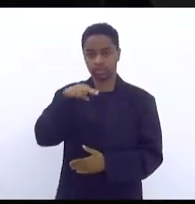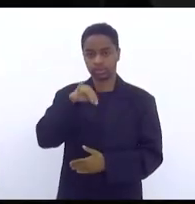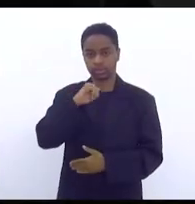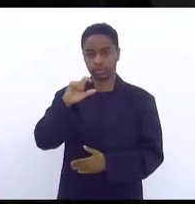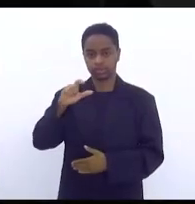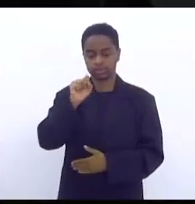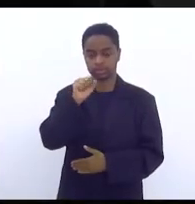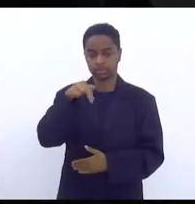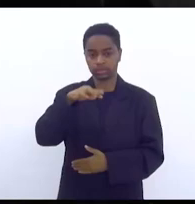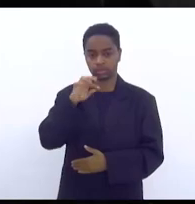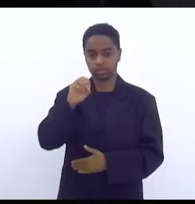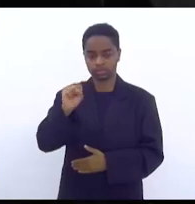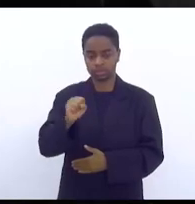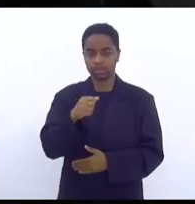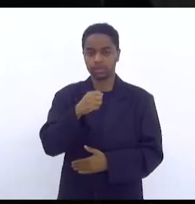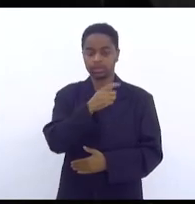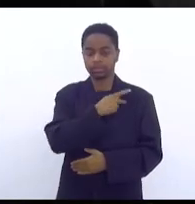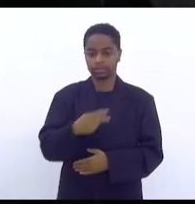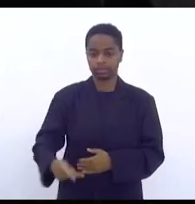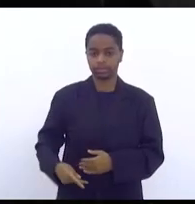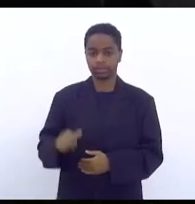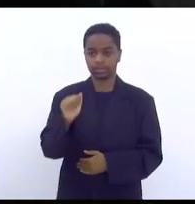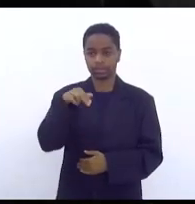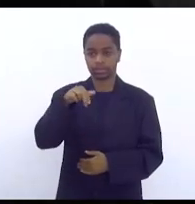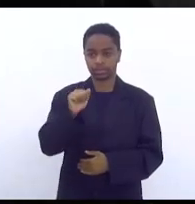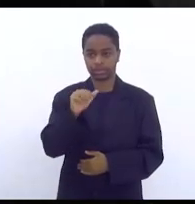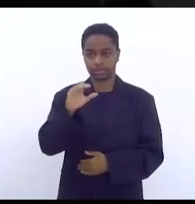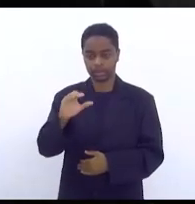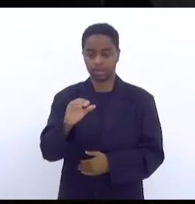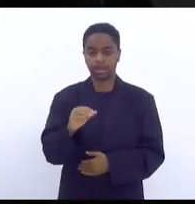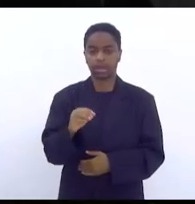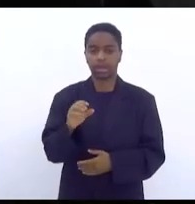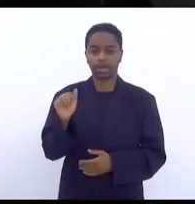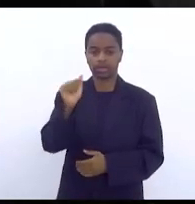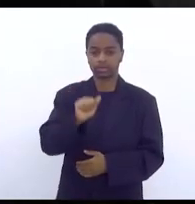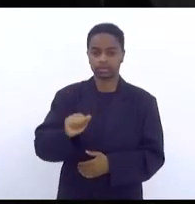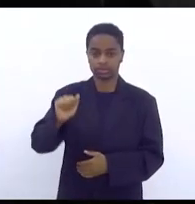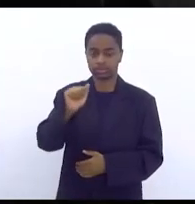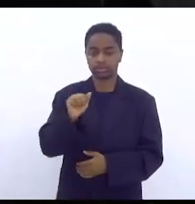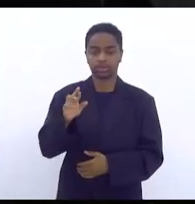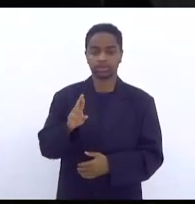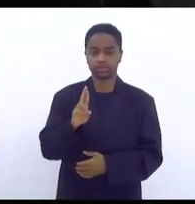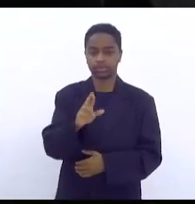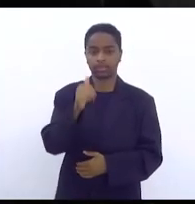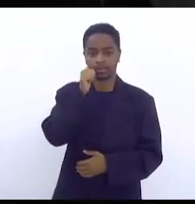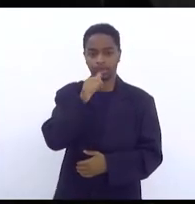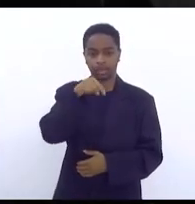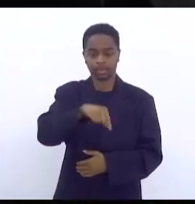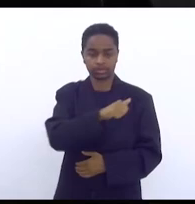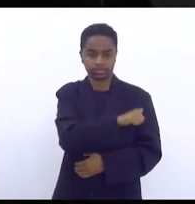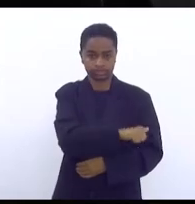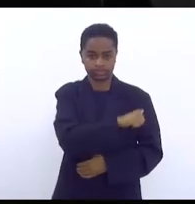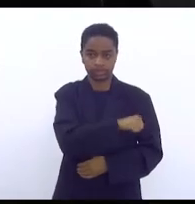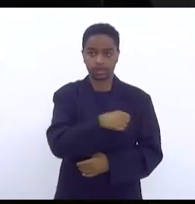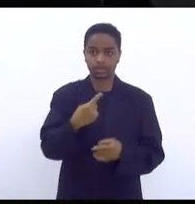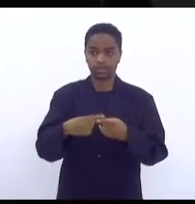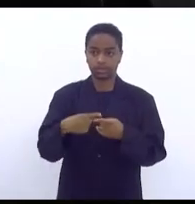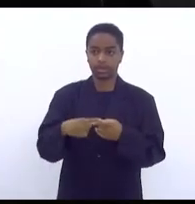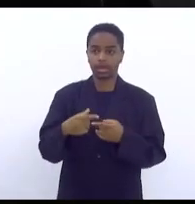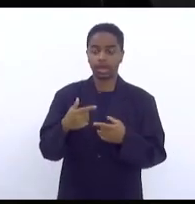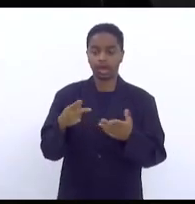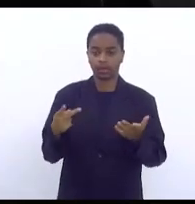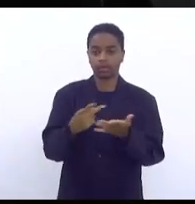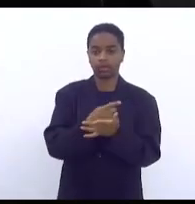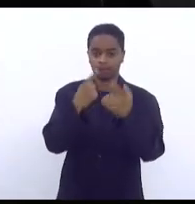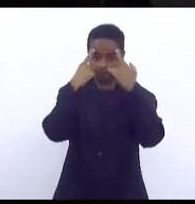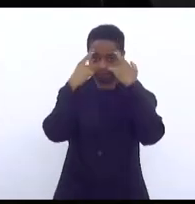presidente da amac associação de mulheres de atitude e compromisso social representa as mulheres desse estado por ter sido vítima de violência